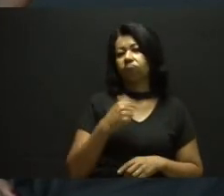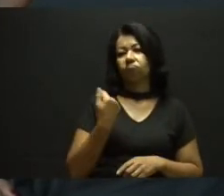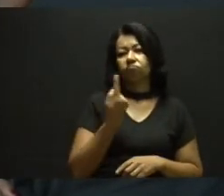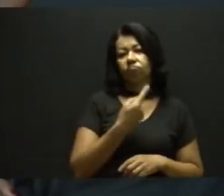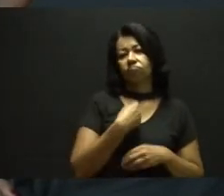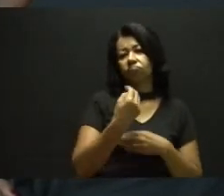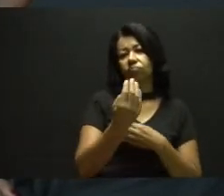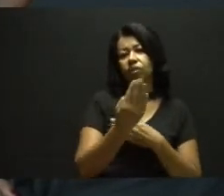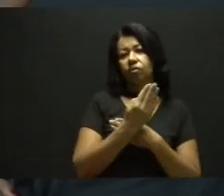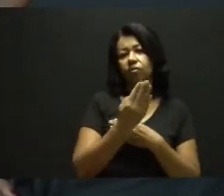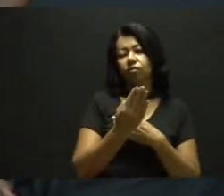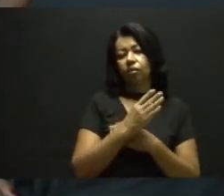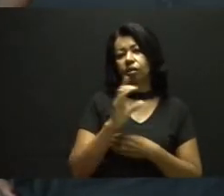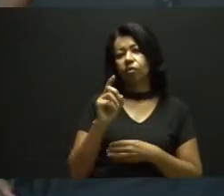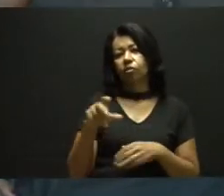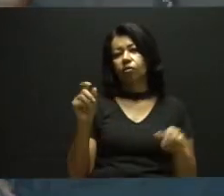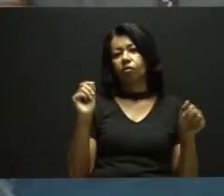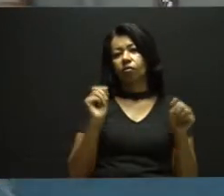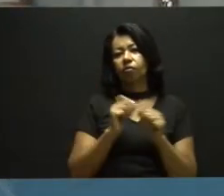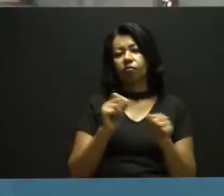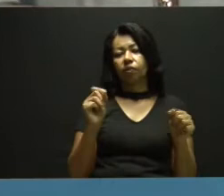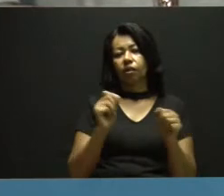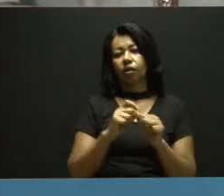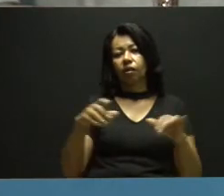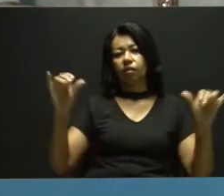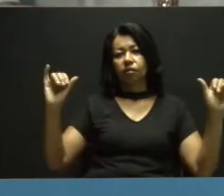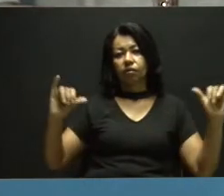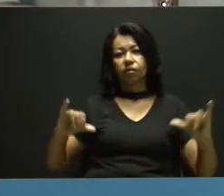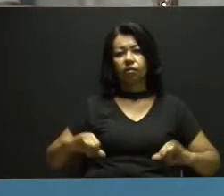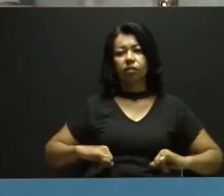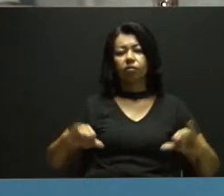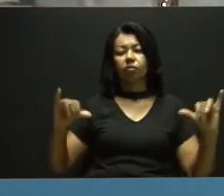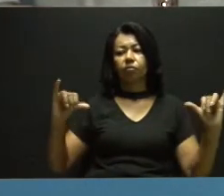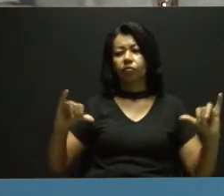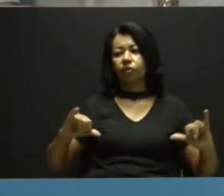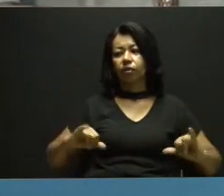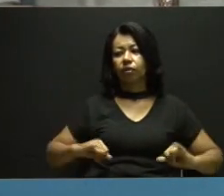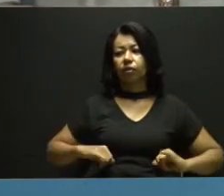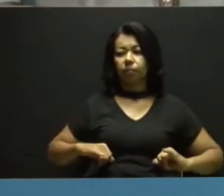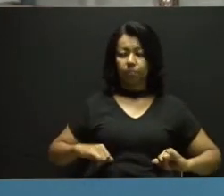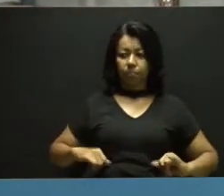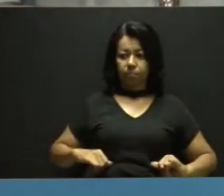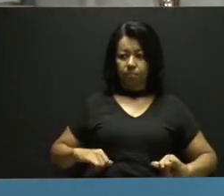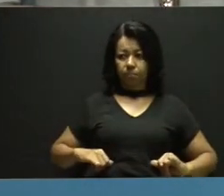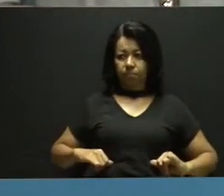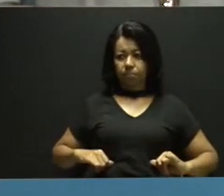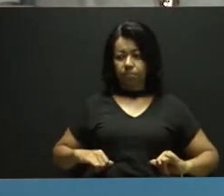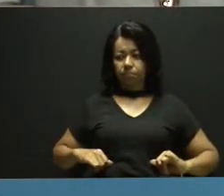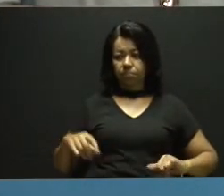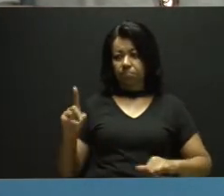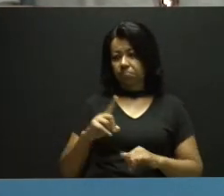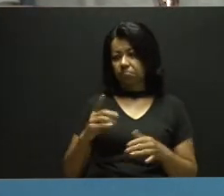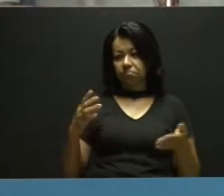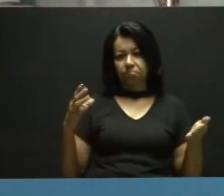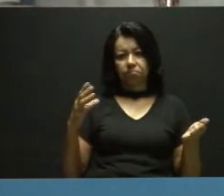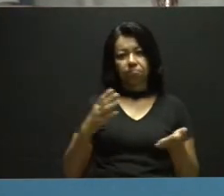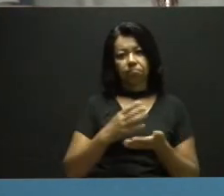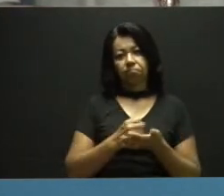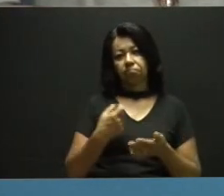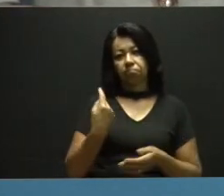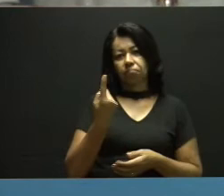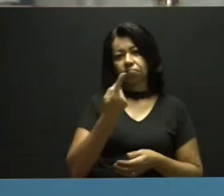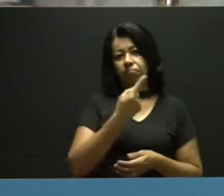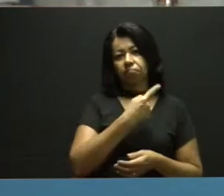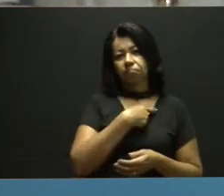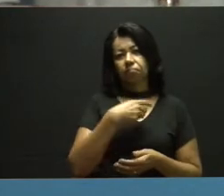só nos pai sofrer nem resgata nossa